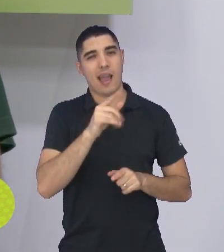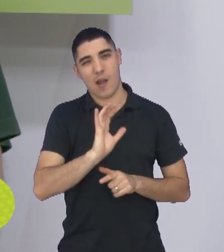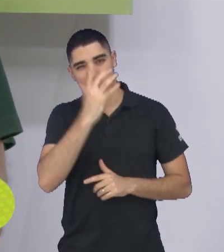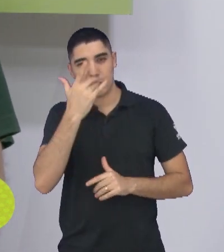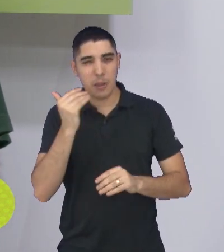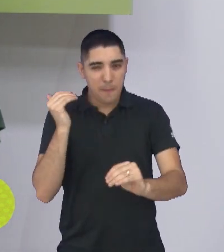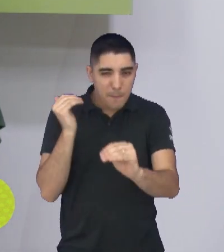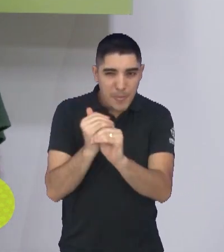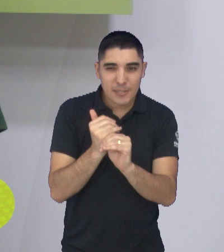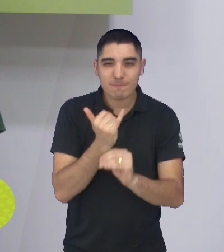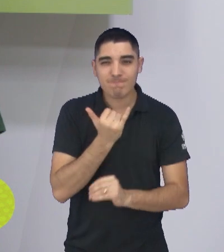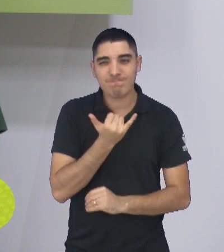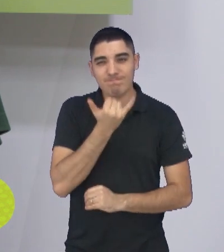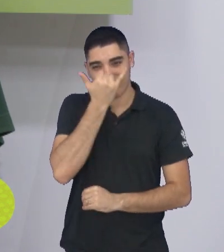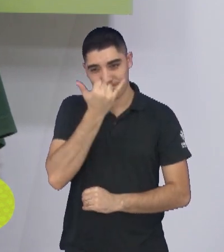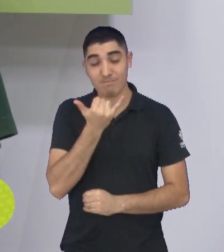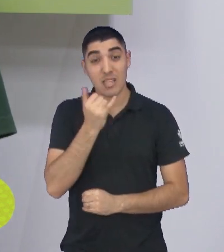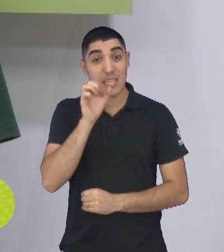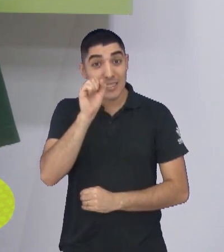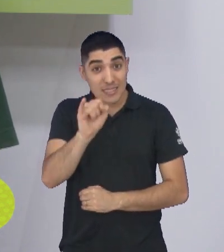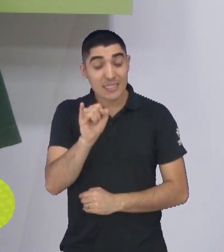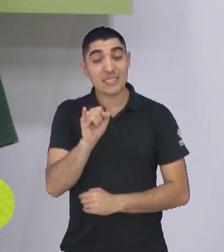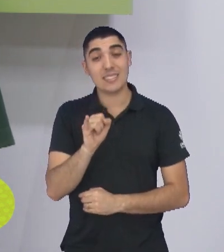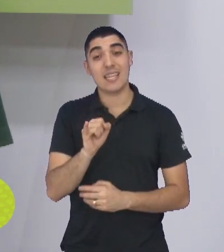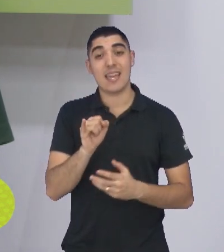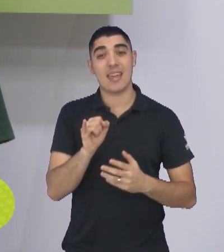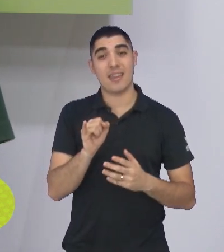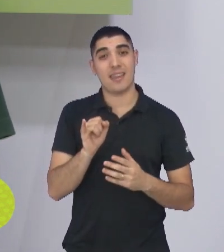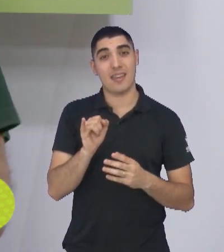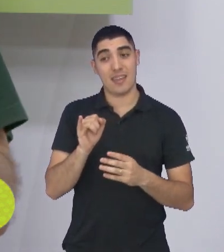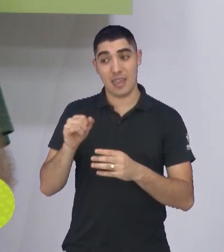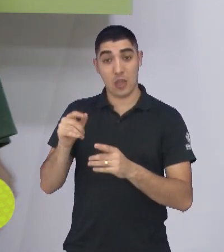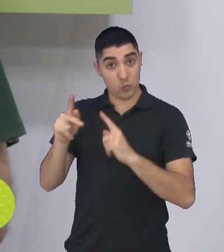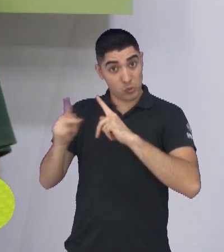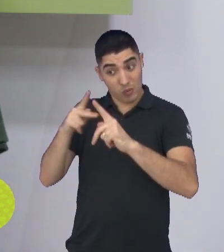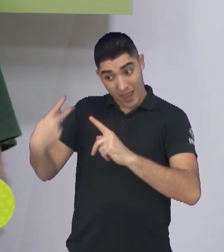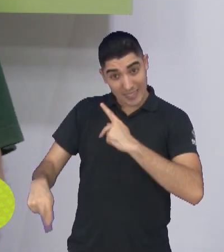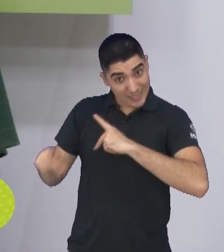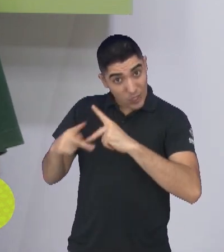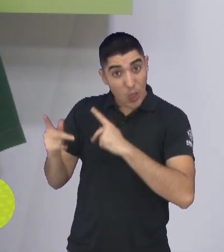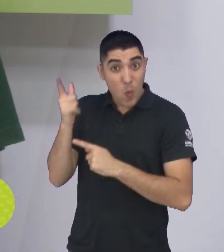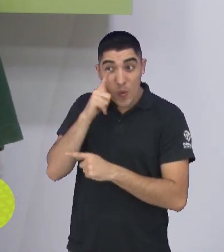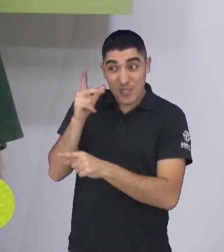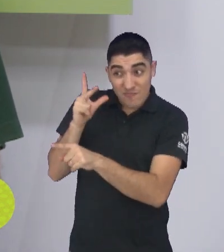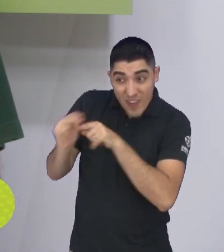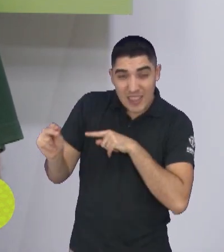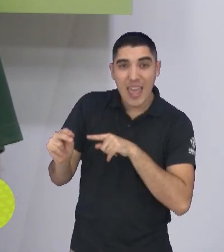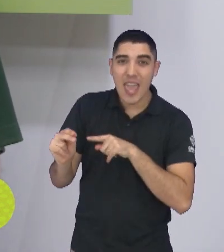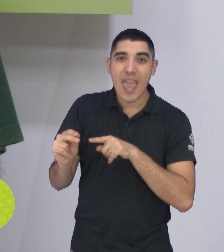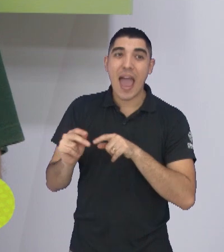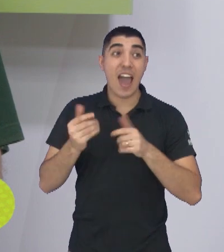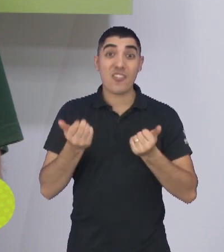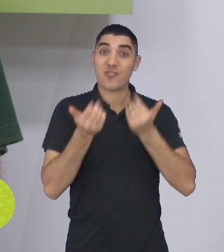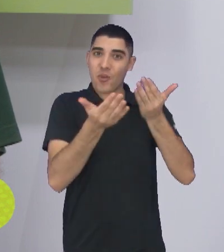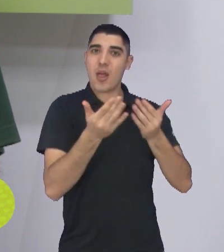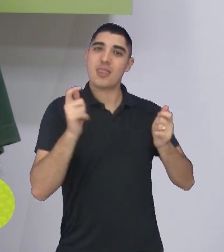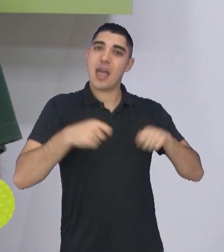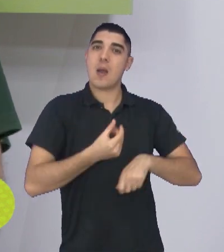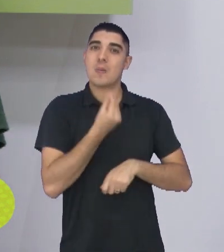Talvez tivesse levado esse resultado de vitória para Londrina, poderia ter sido diferente o jogo.